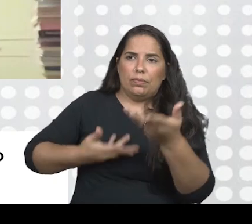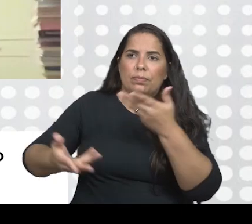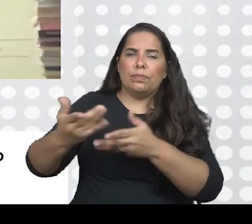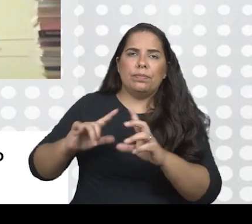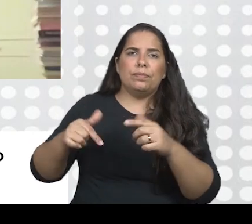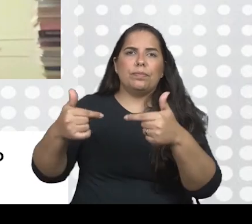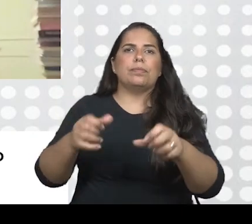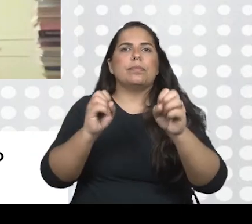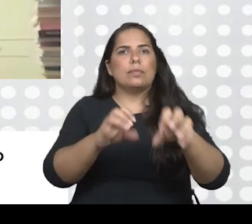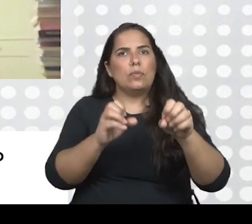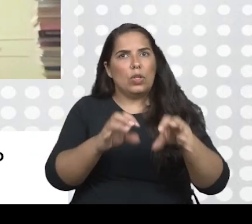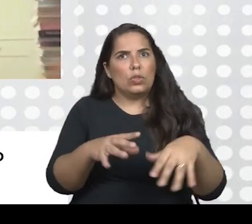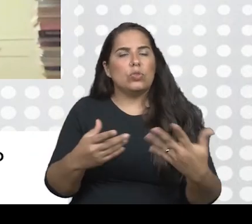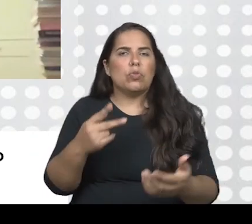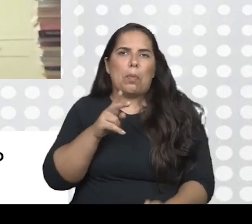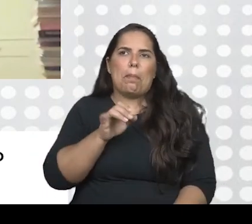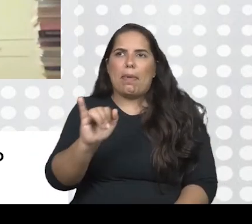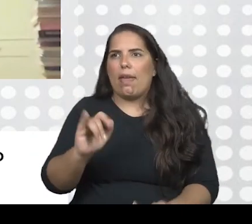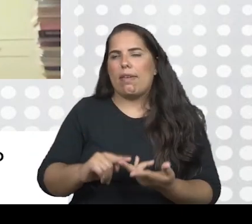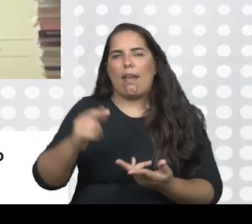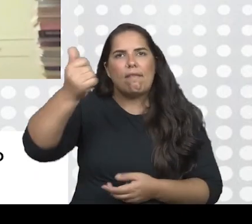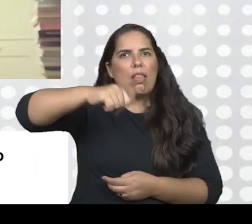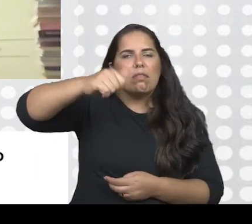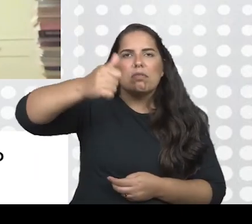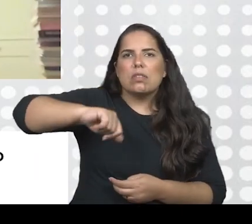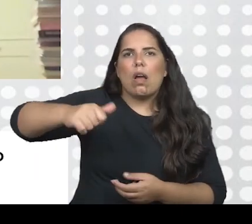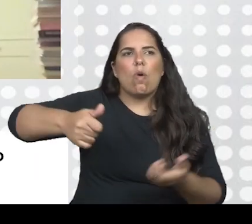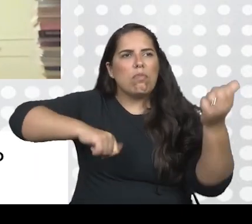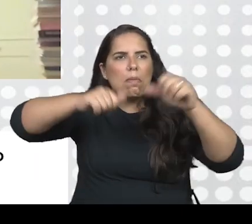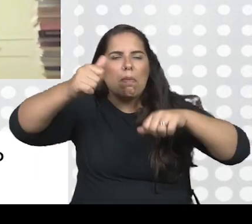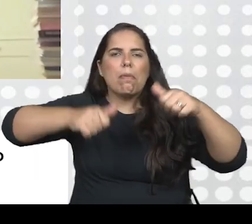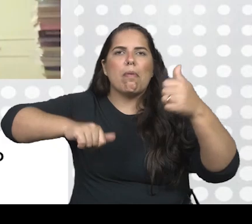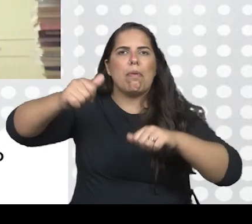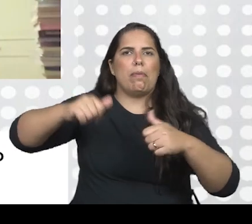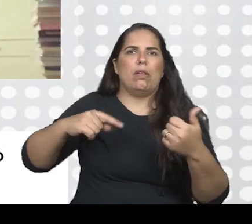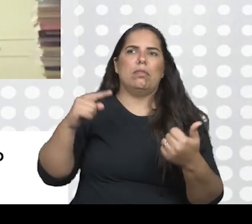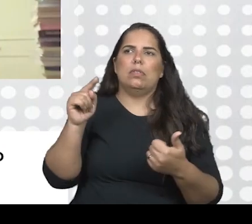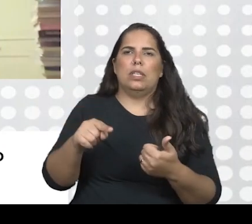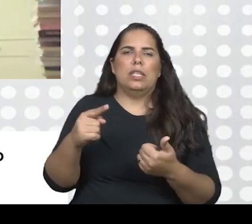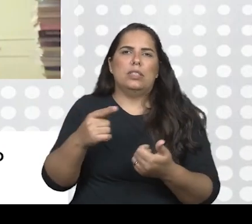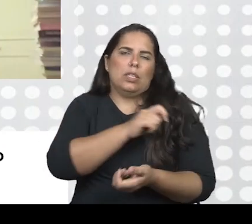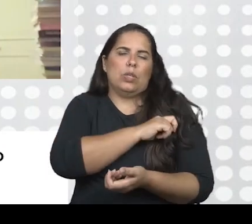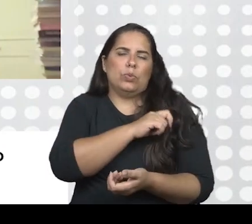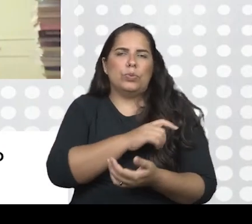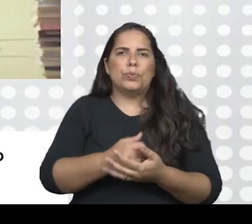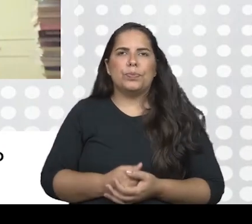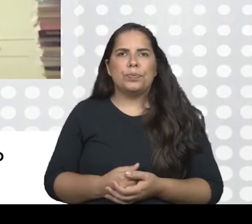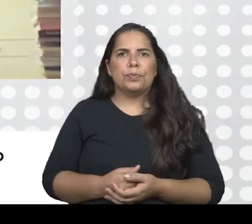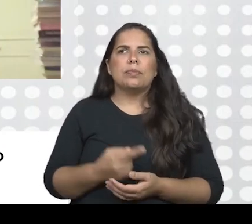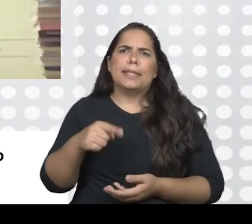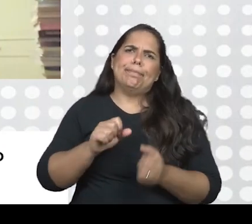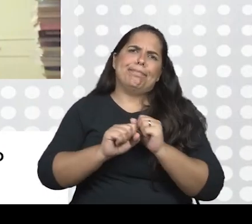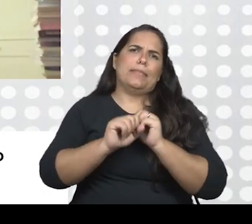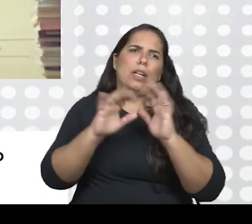ação educativa, ou um TEI, ou uma avaliação demandada por esse estudante. E aqui,